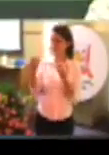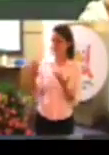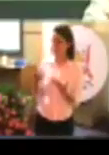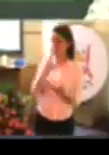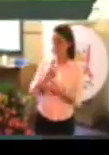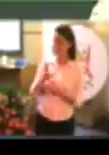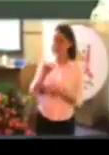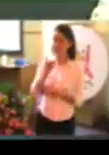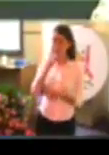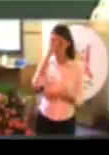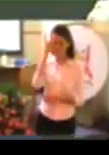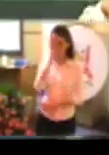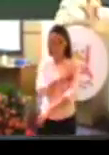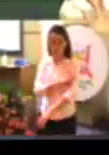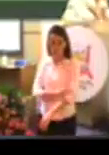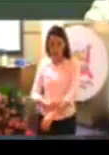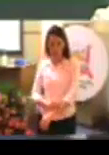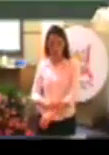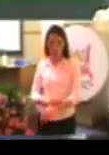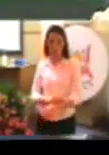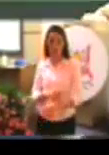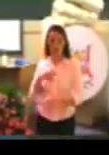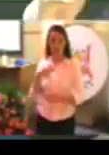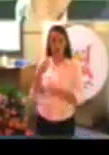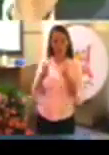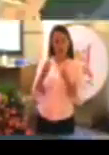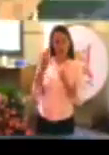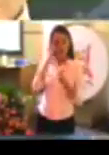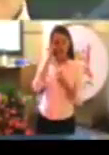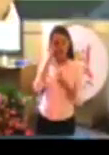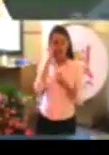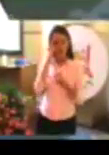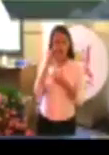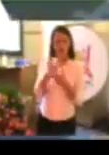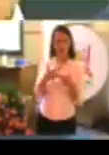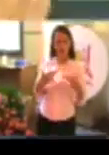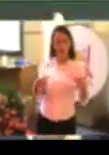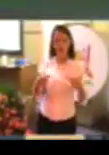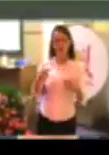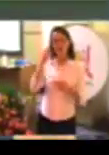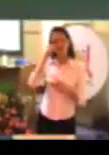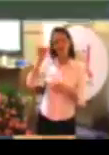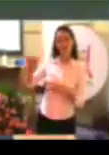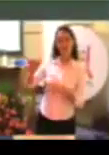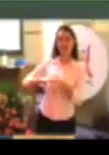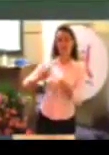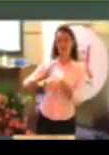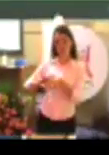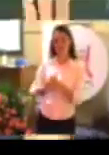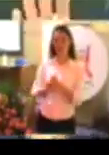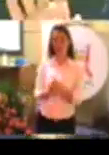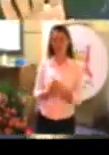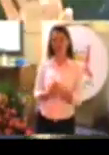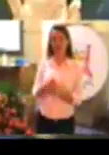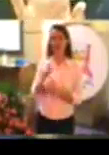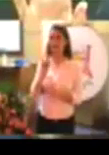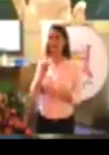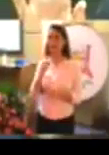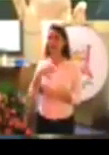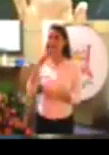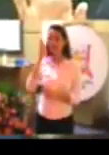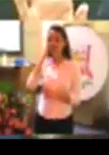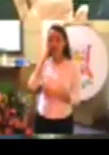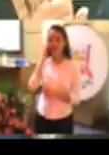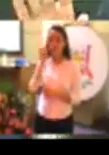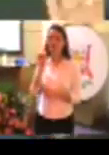a pessoa educada, ela se previne de uma série de doenças. Ela não vai evitar